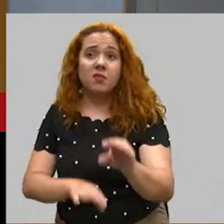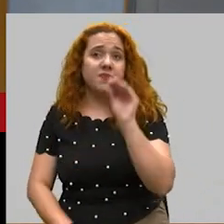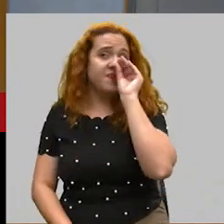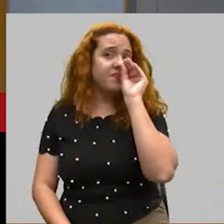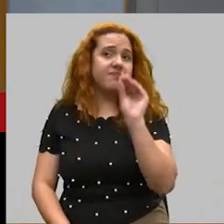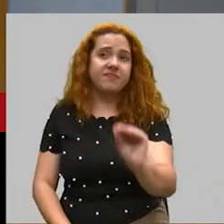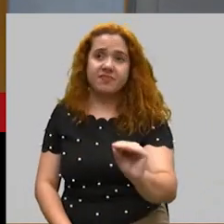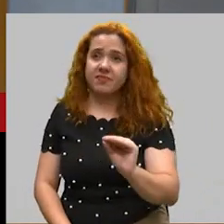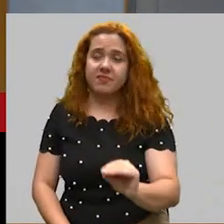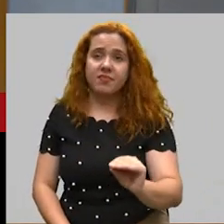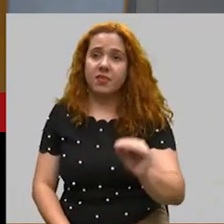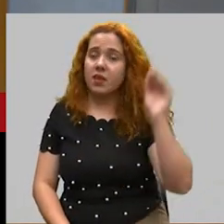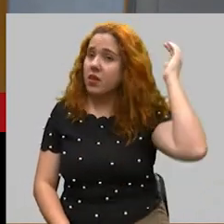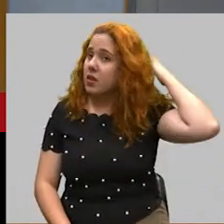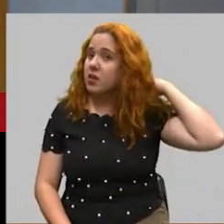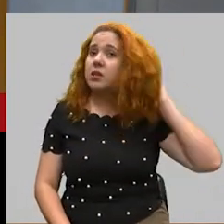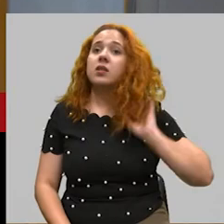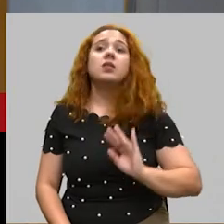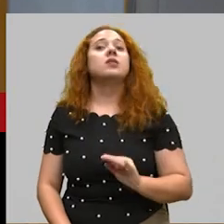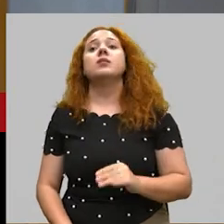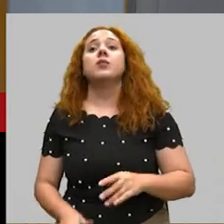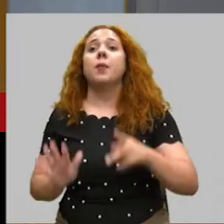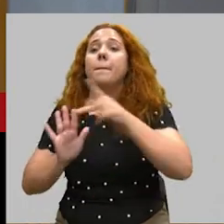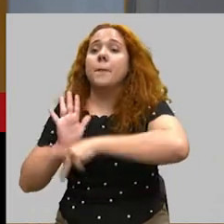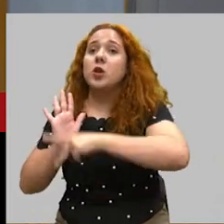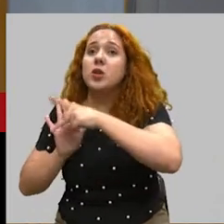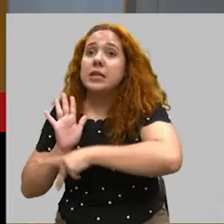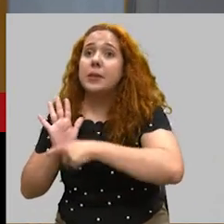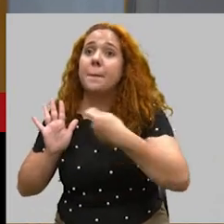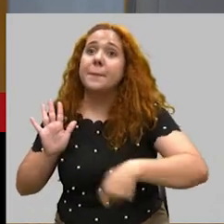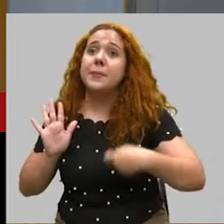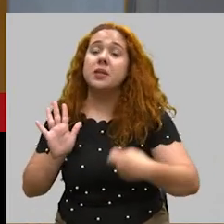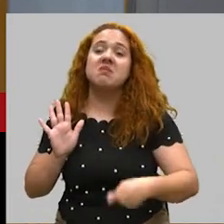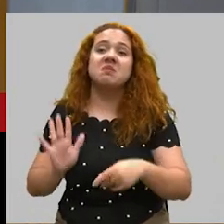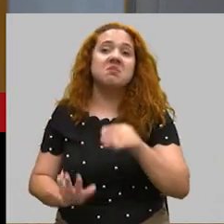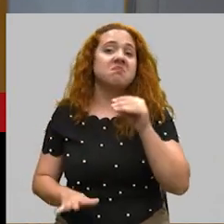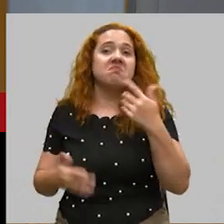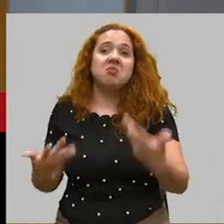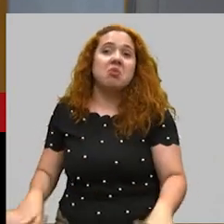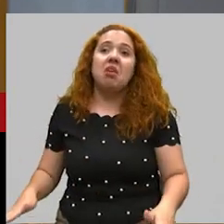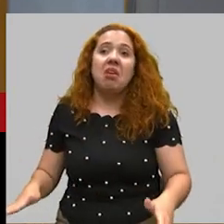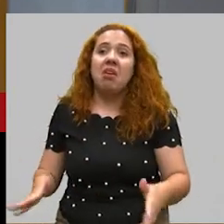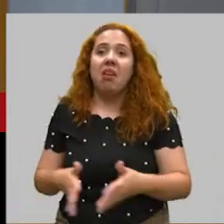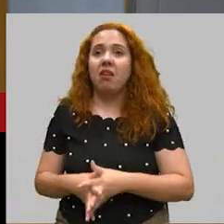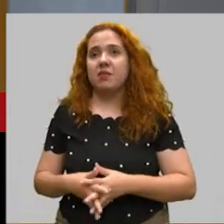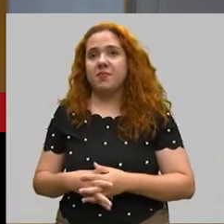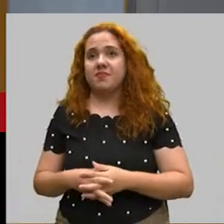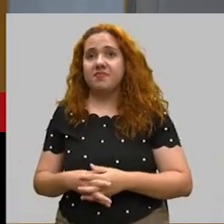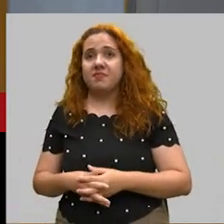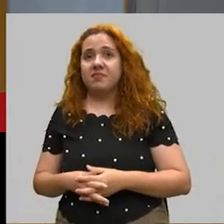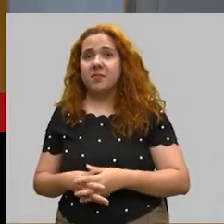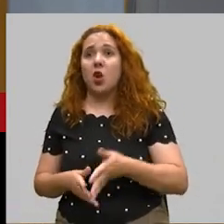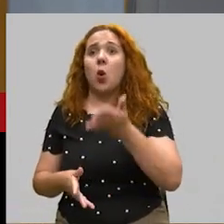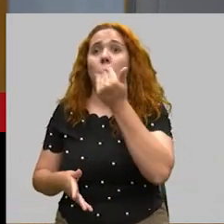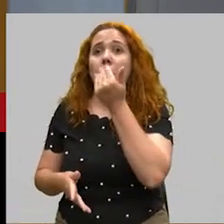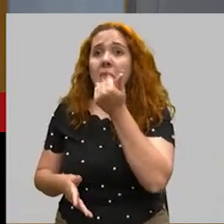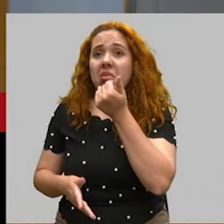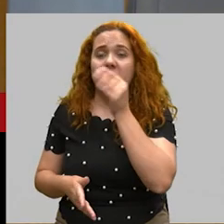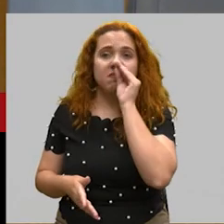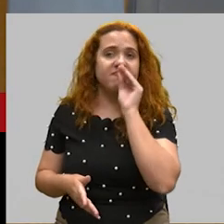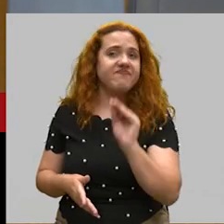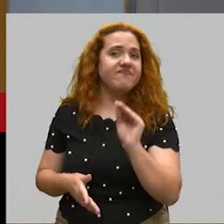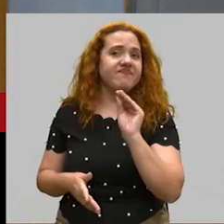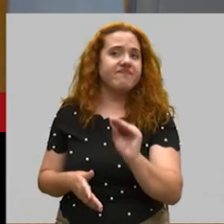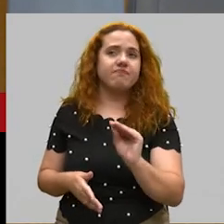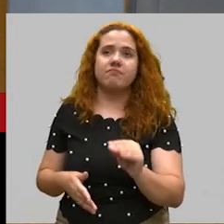importa com a necessidade de um projeto de educação no campo não se importa com a merenda de vocês